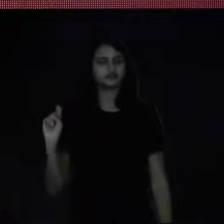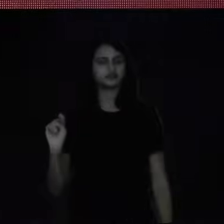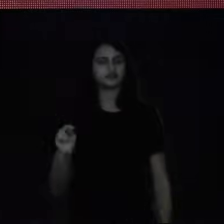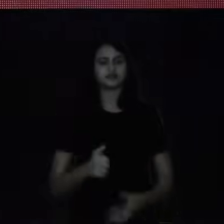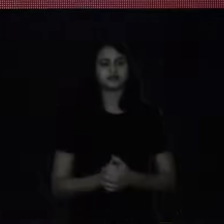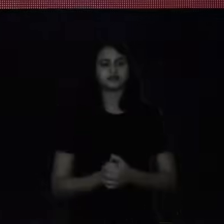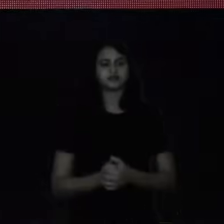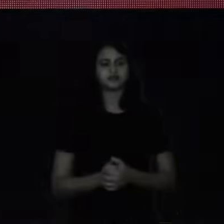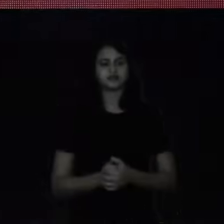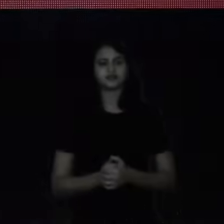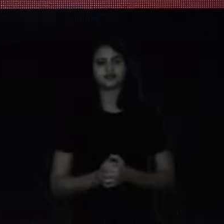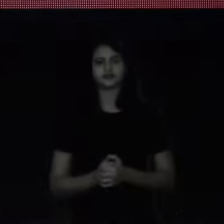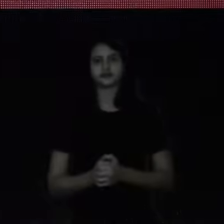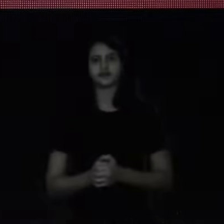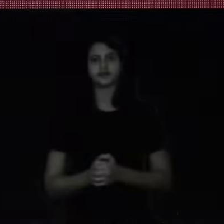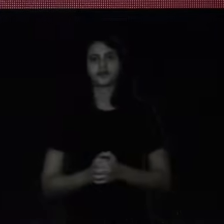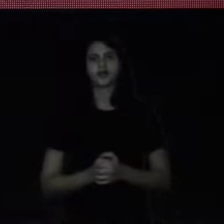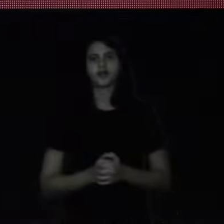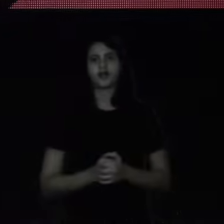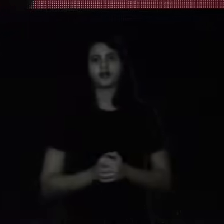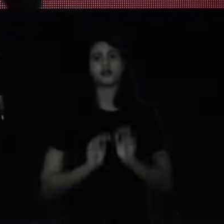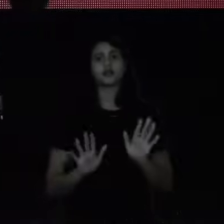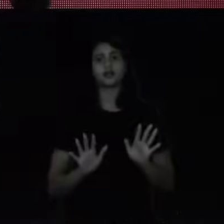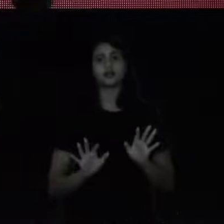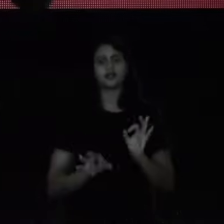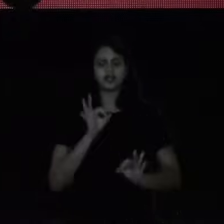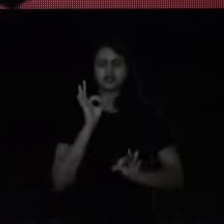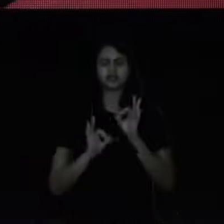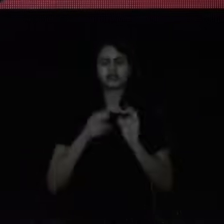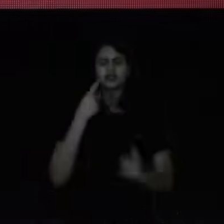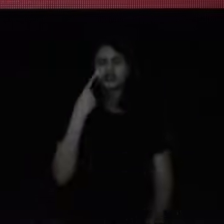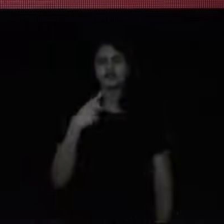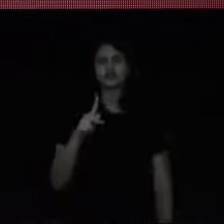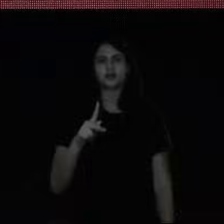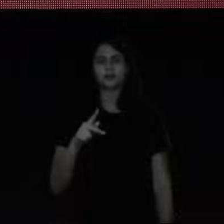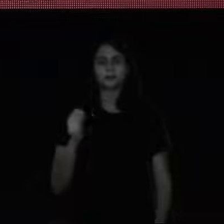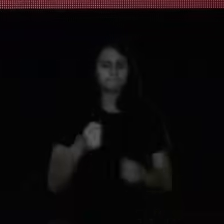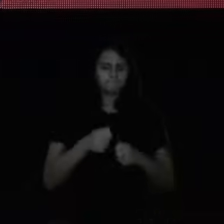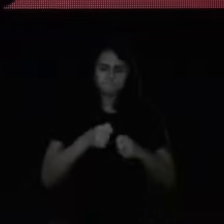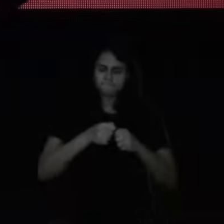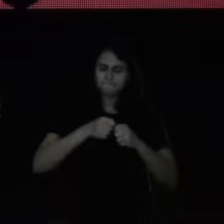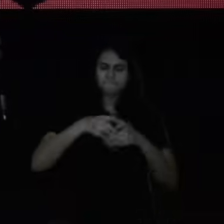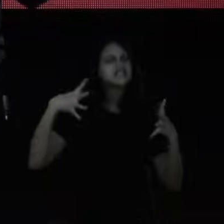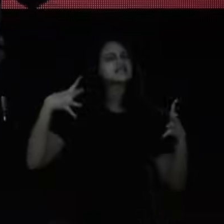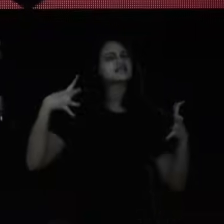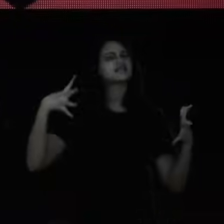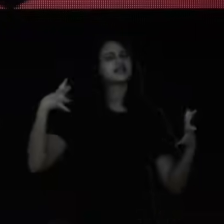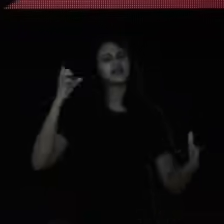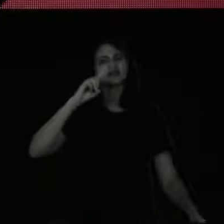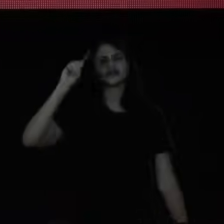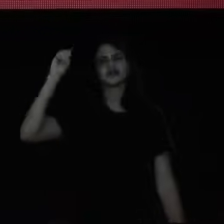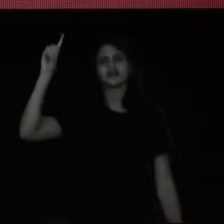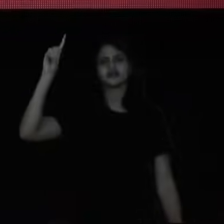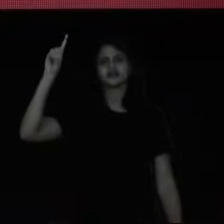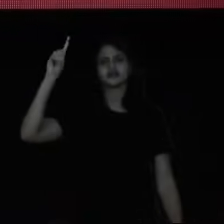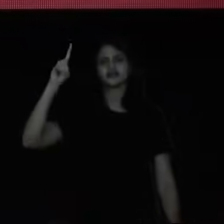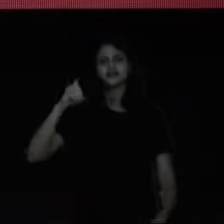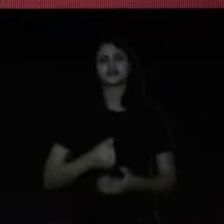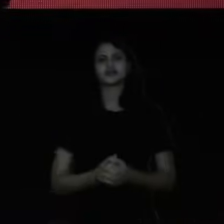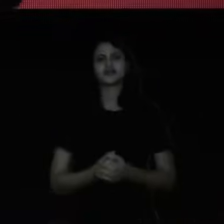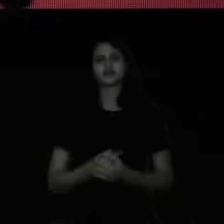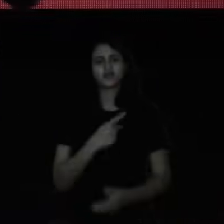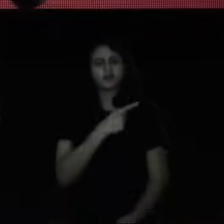e de repente o juiz diz assim: que milagre da graça. O